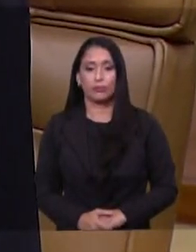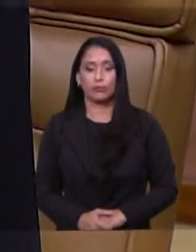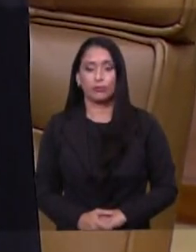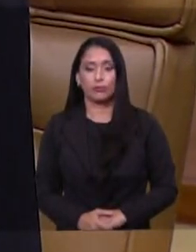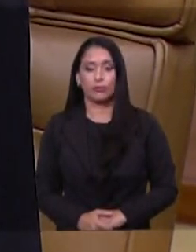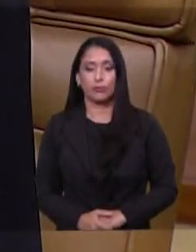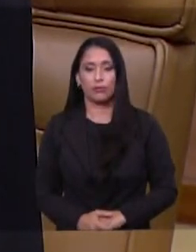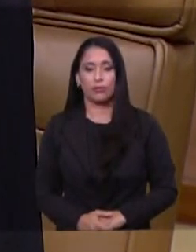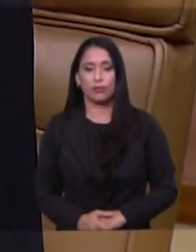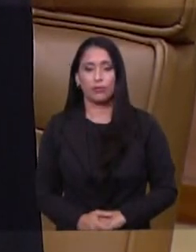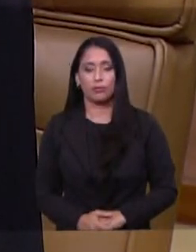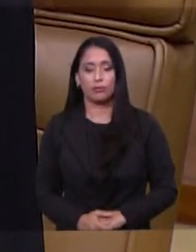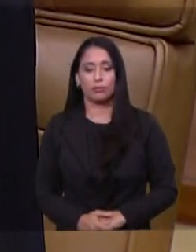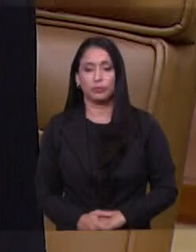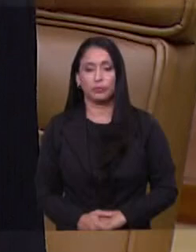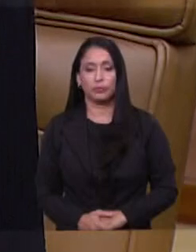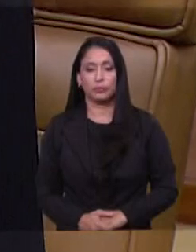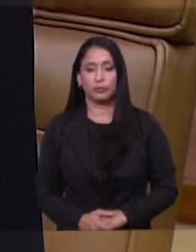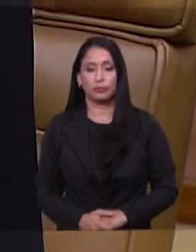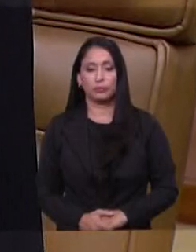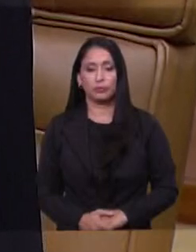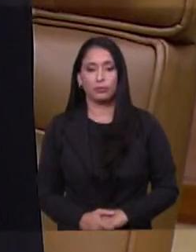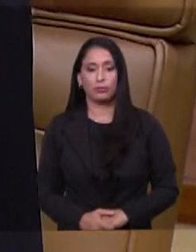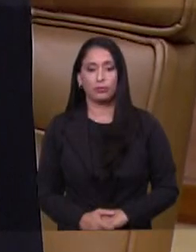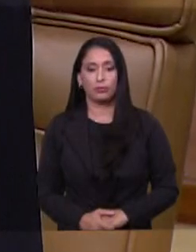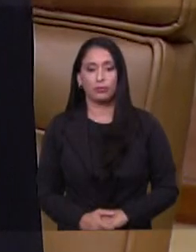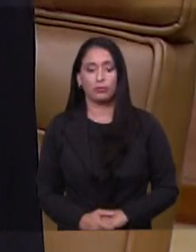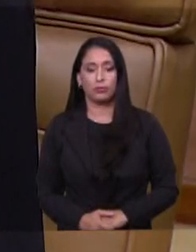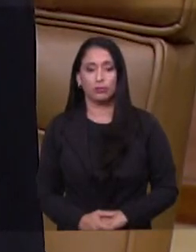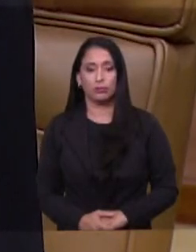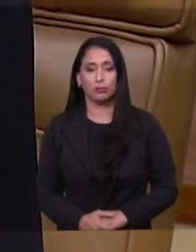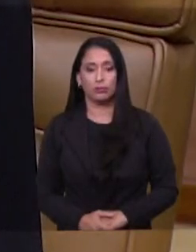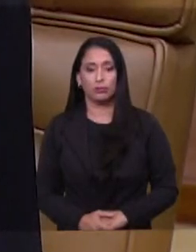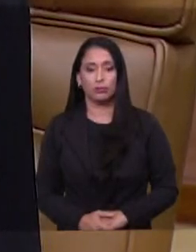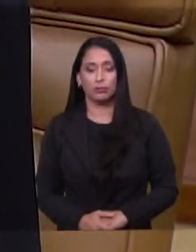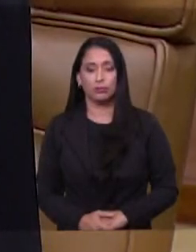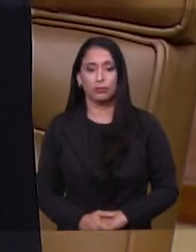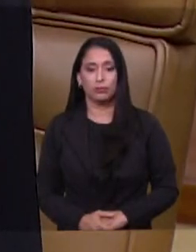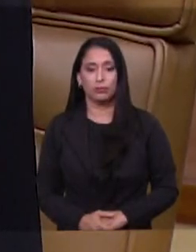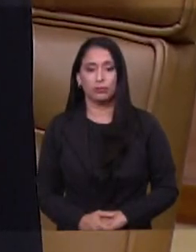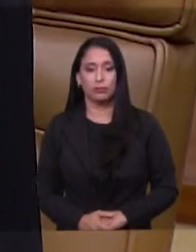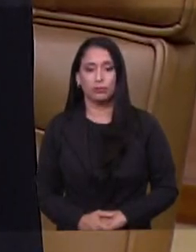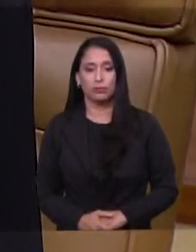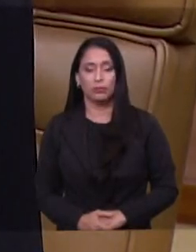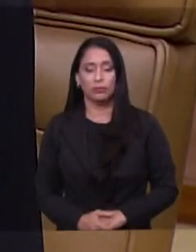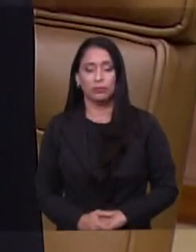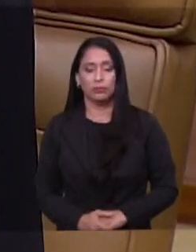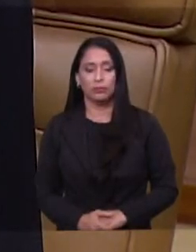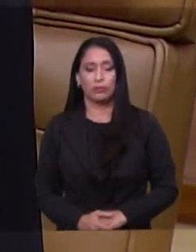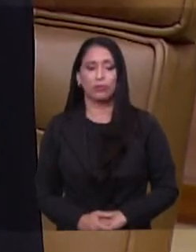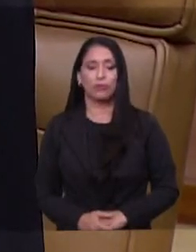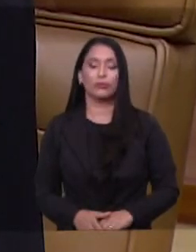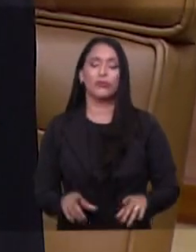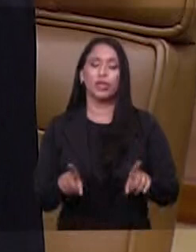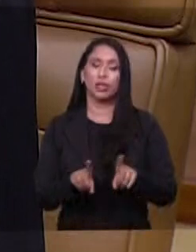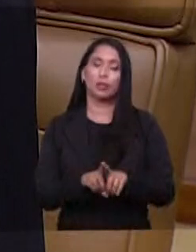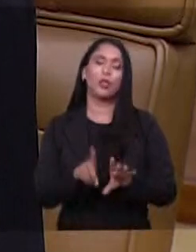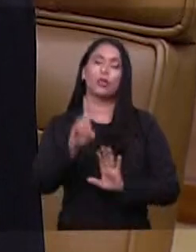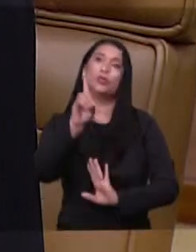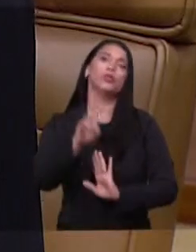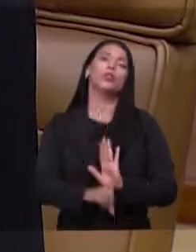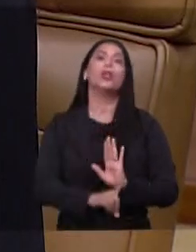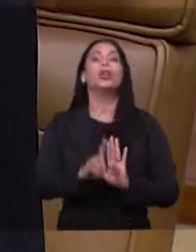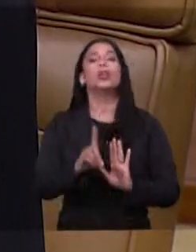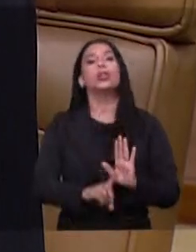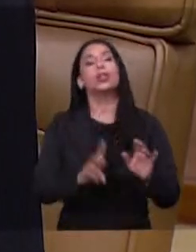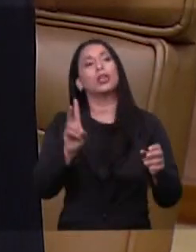Então, nessa linha, e considerando também o direito à proteção de promoção das